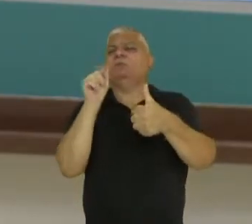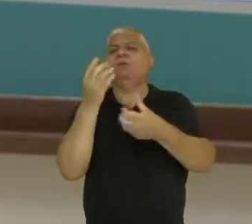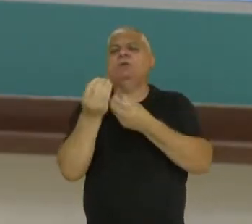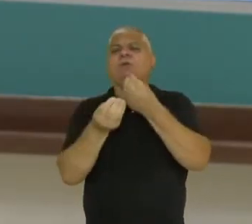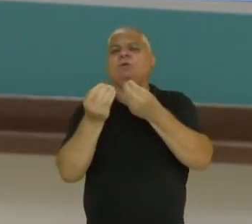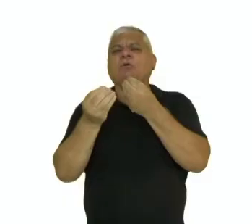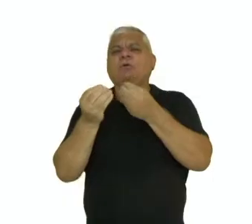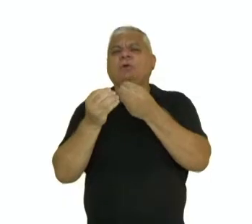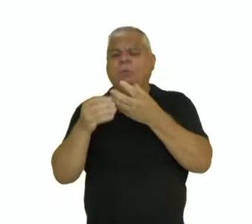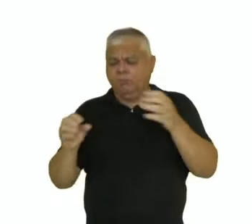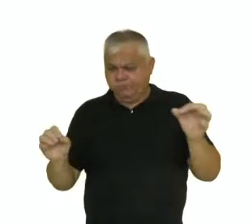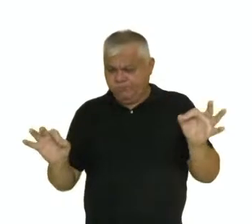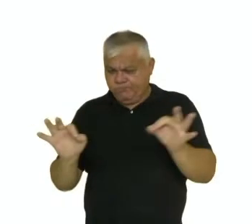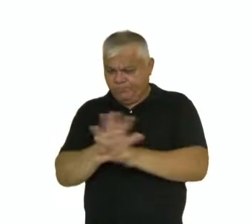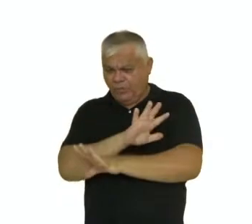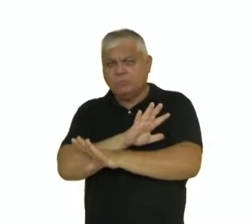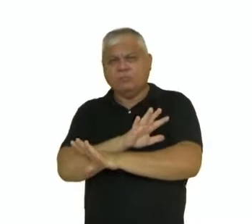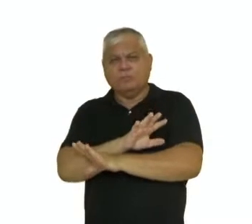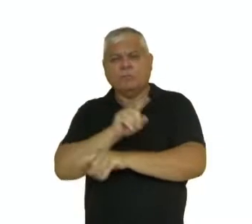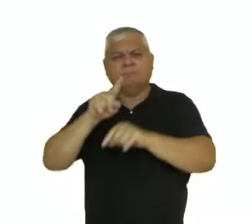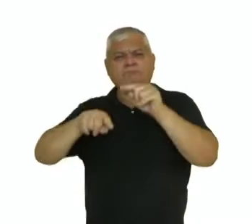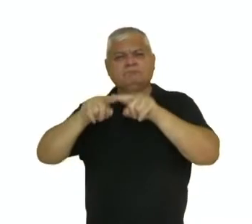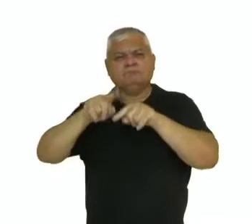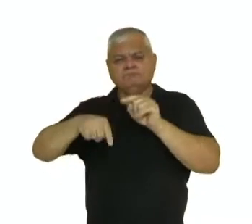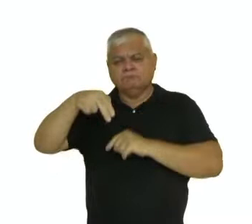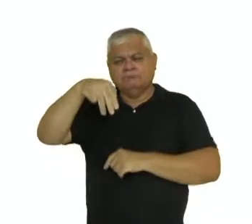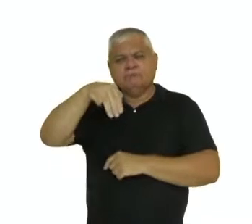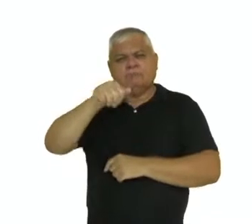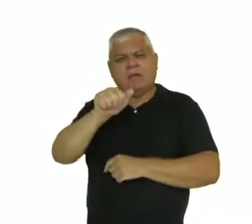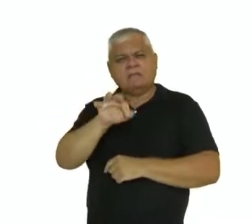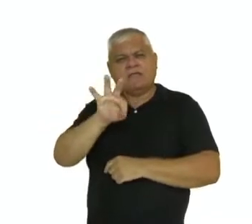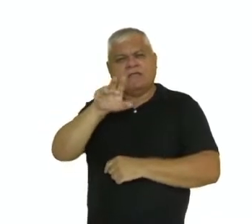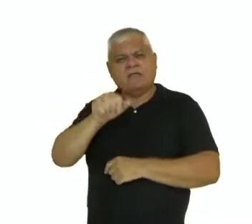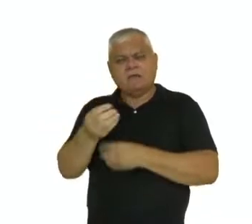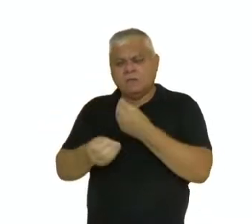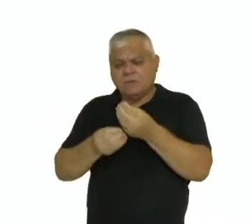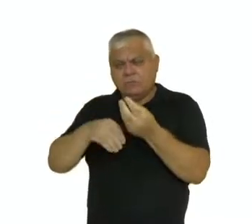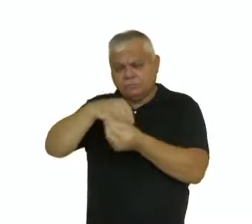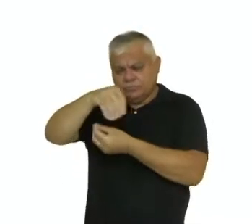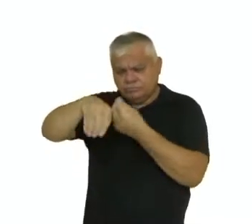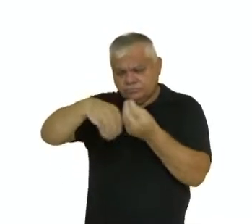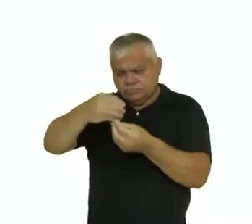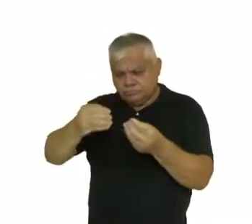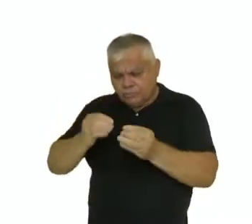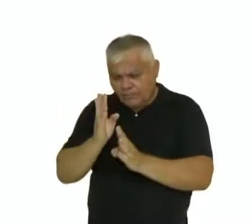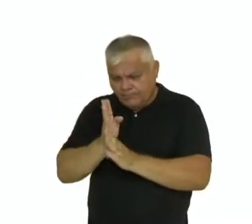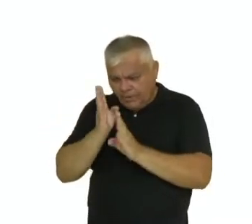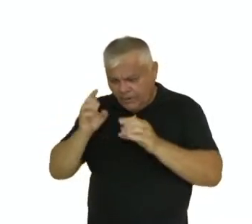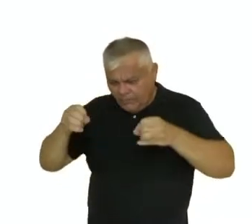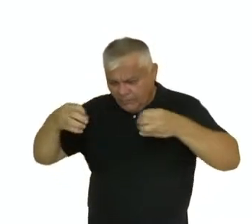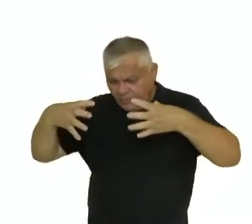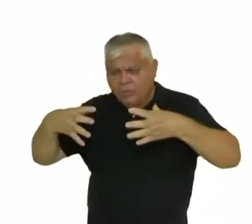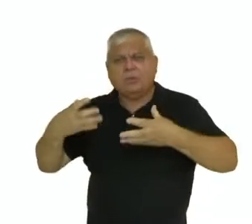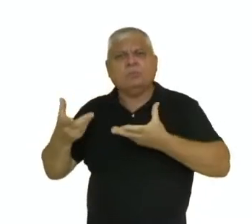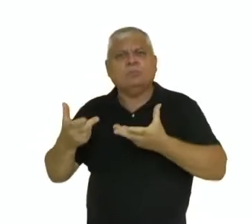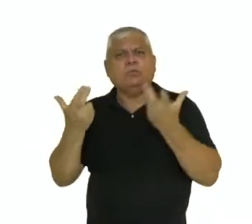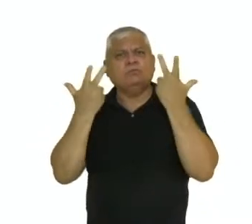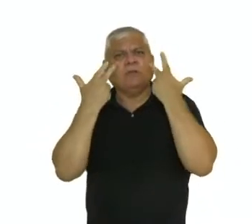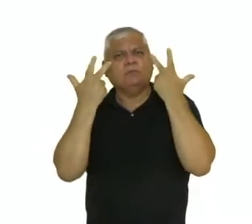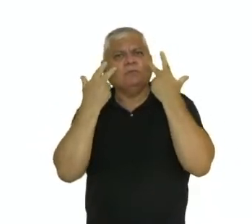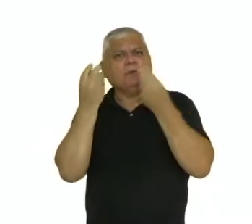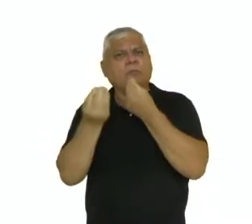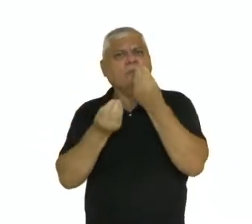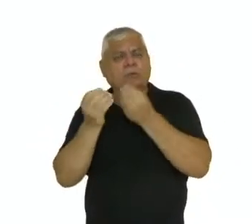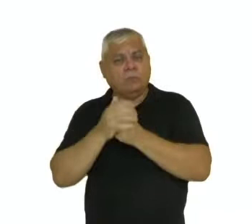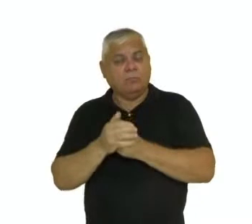da matéria. Então, os primeiros relatos e descrições sobre a composição da matéria e a compreensão dos fenômenos naturais foram